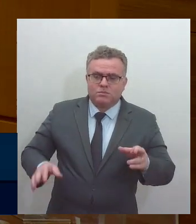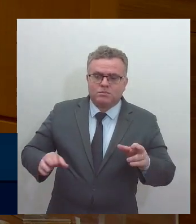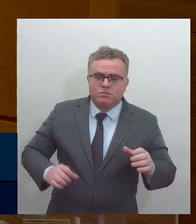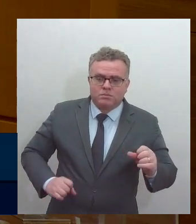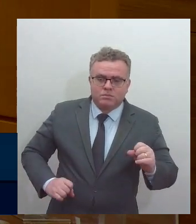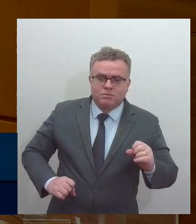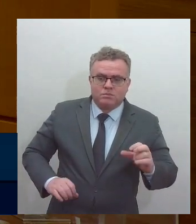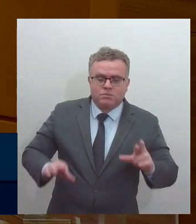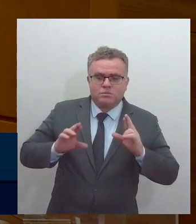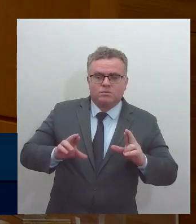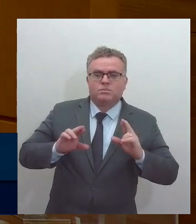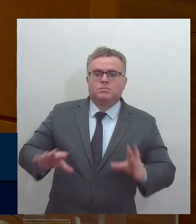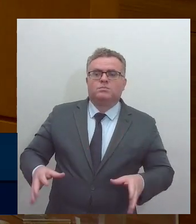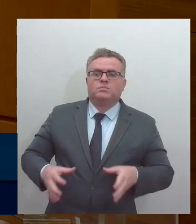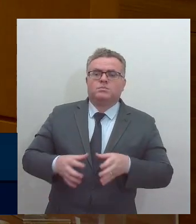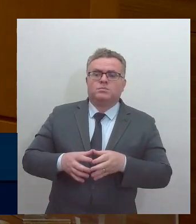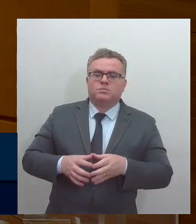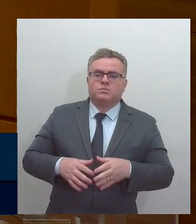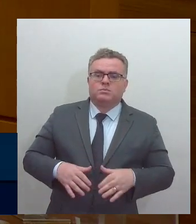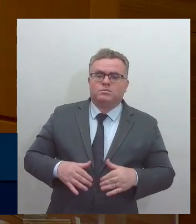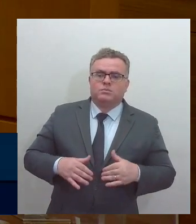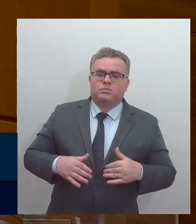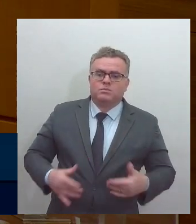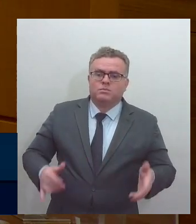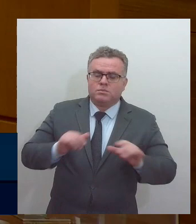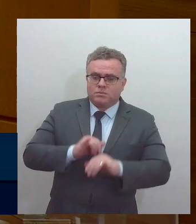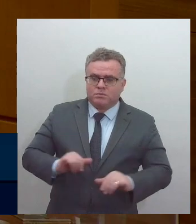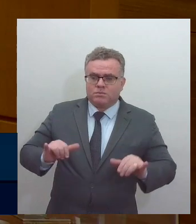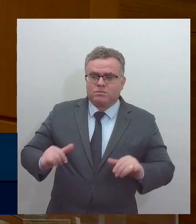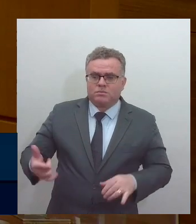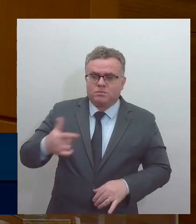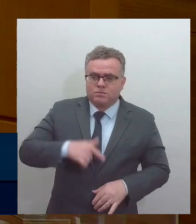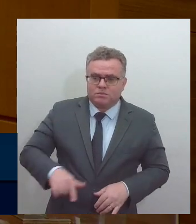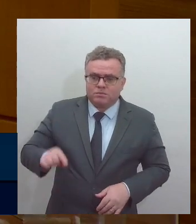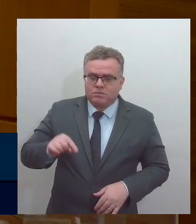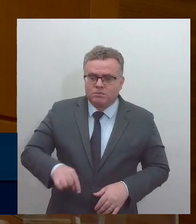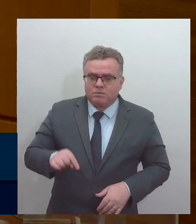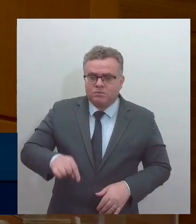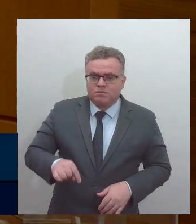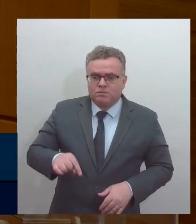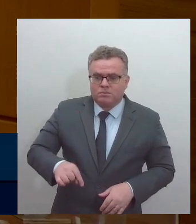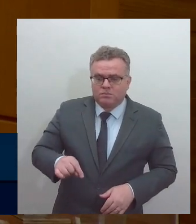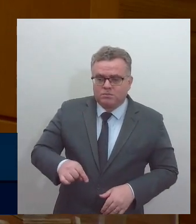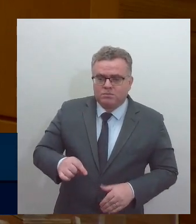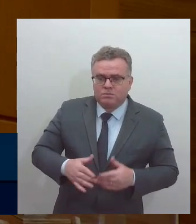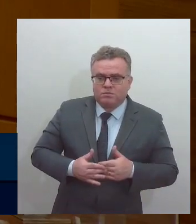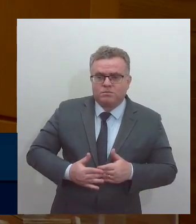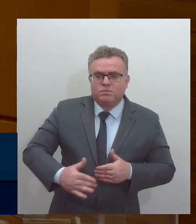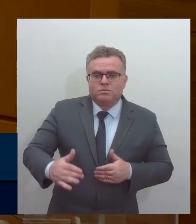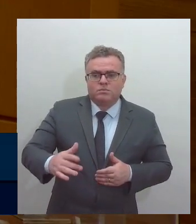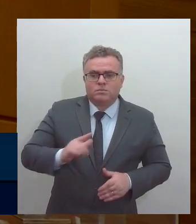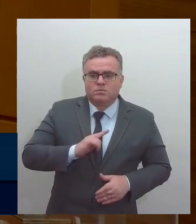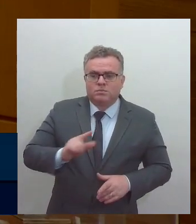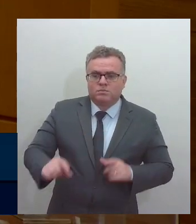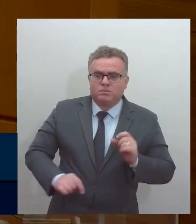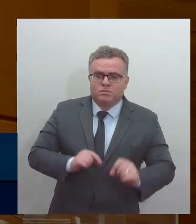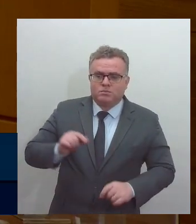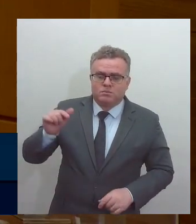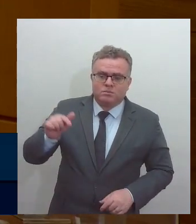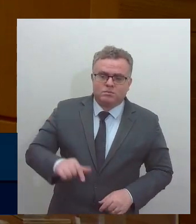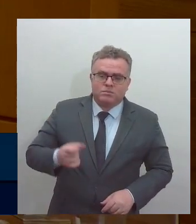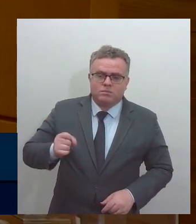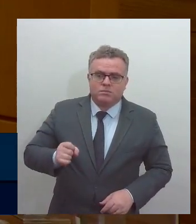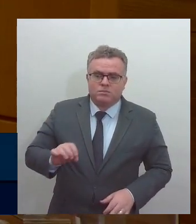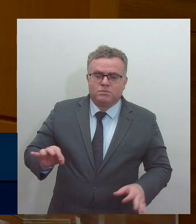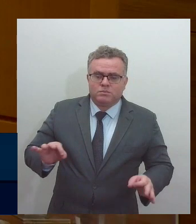falo isso? Porque agora teremos aqui no estado de Sergipe, na próxima quarta-feira e